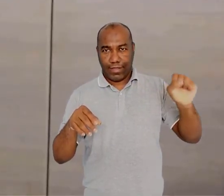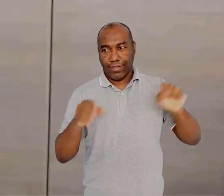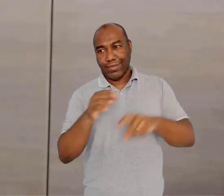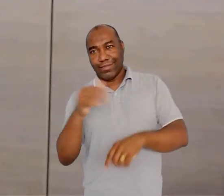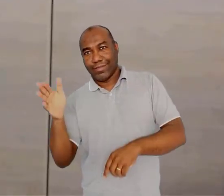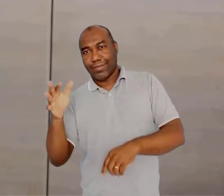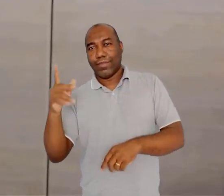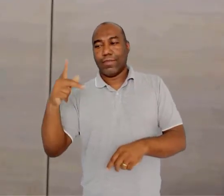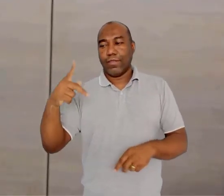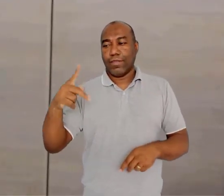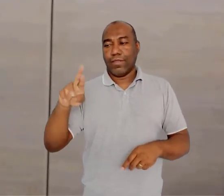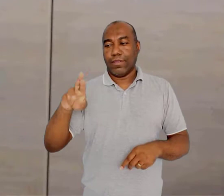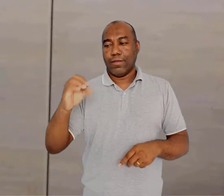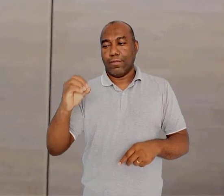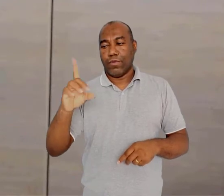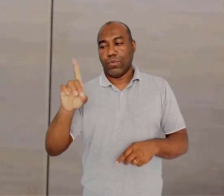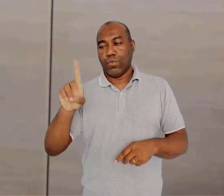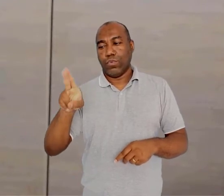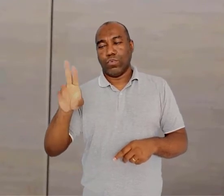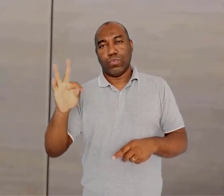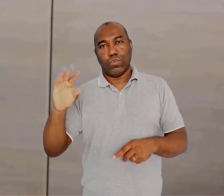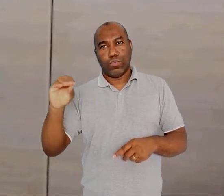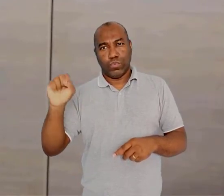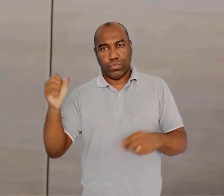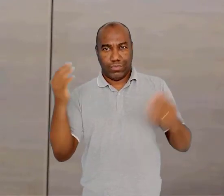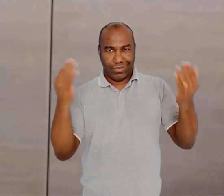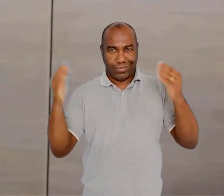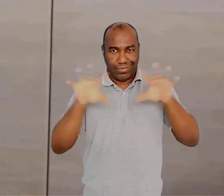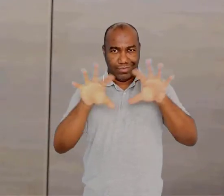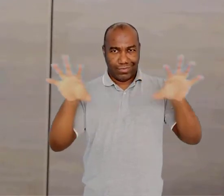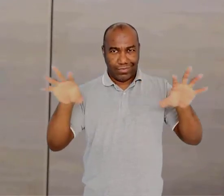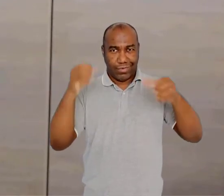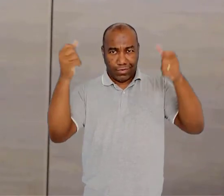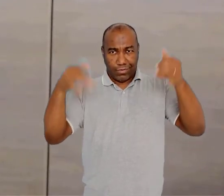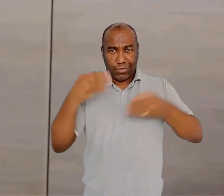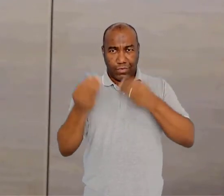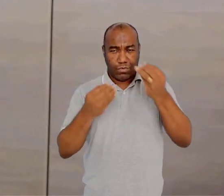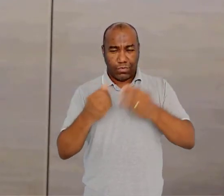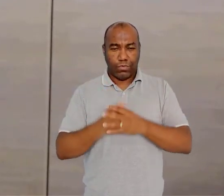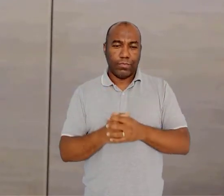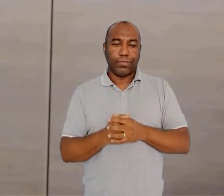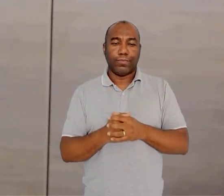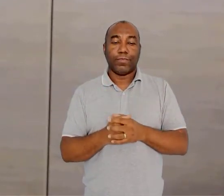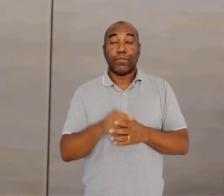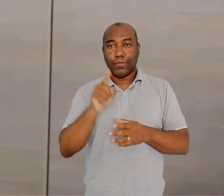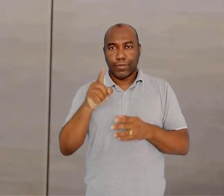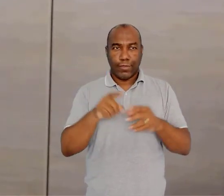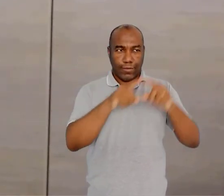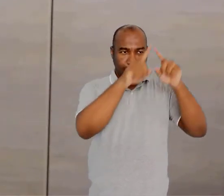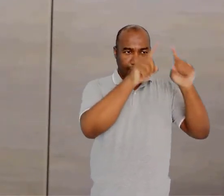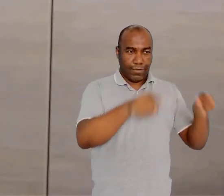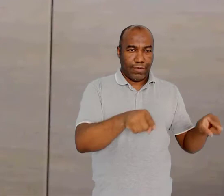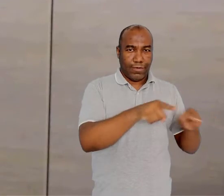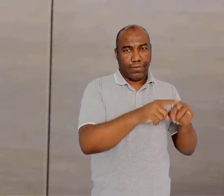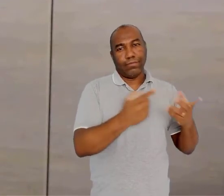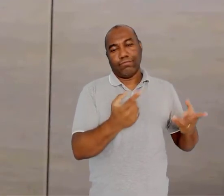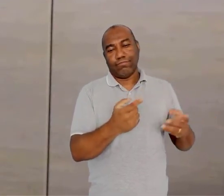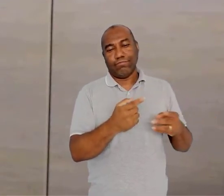ΔH vai ser igual a toda a entalpia dos produtos, chamei de Pzinho aqui dos